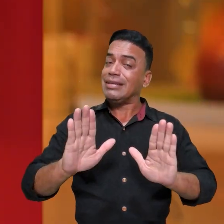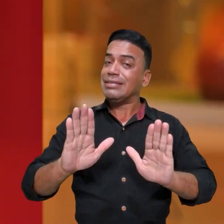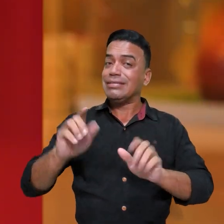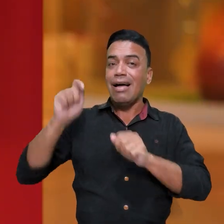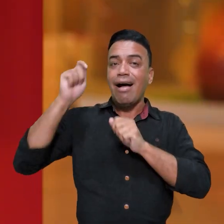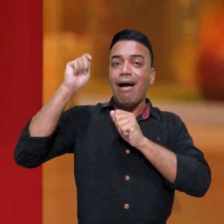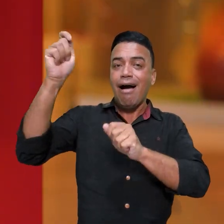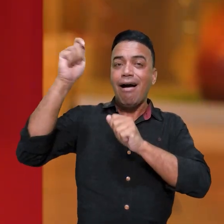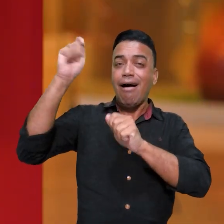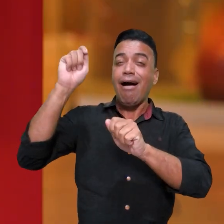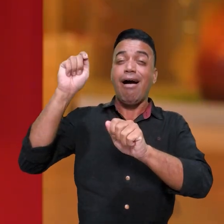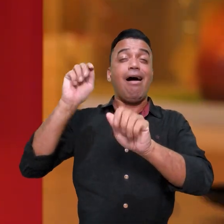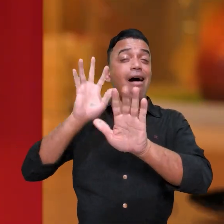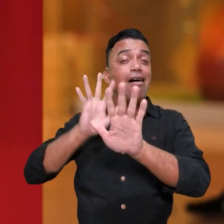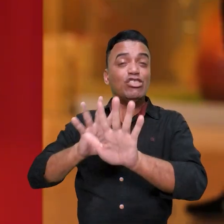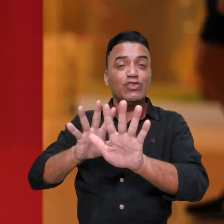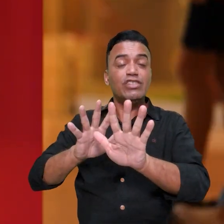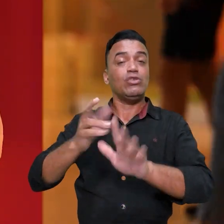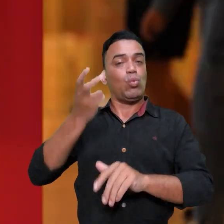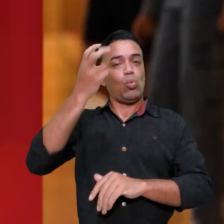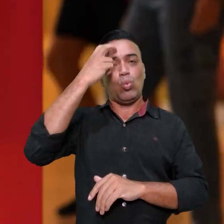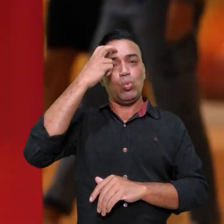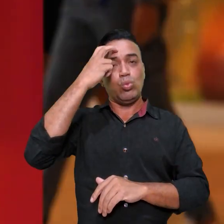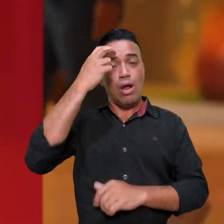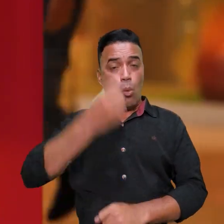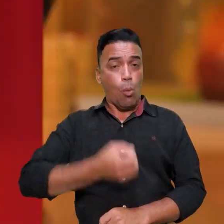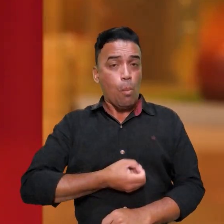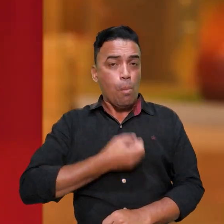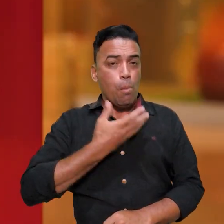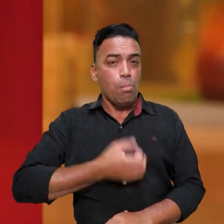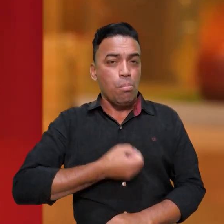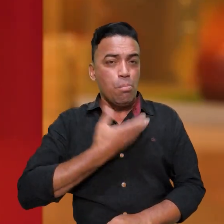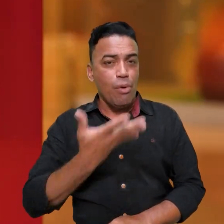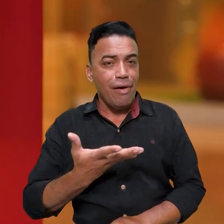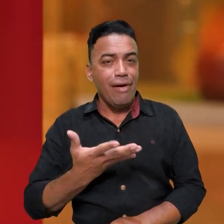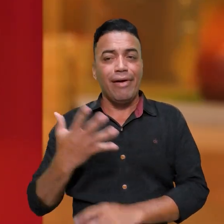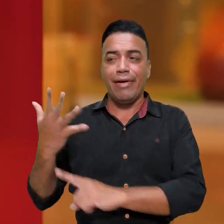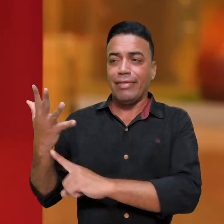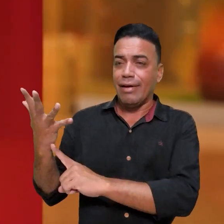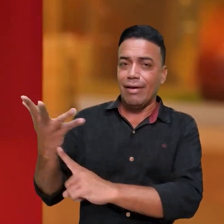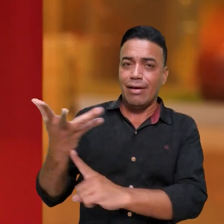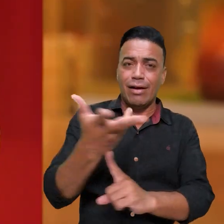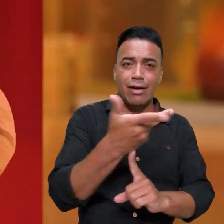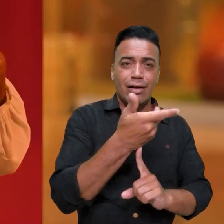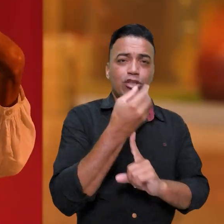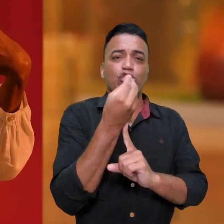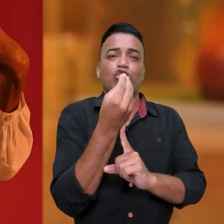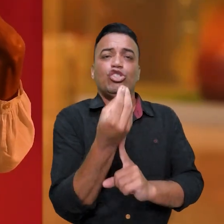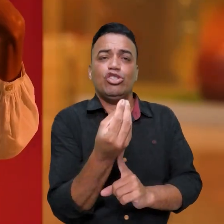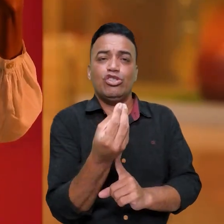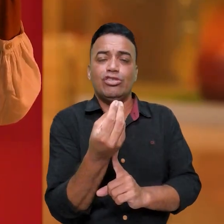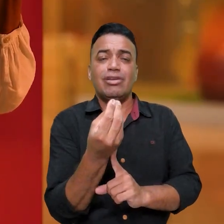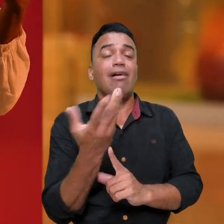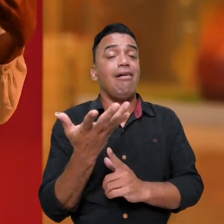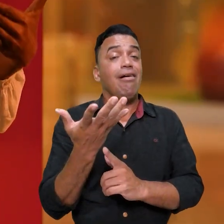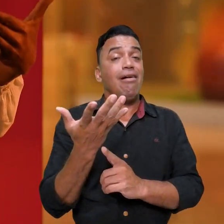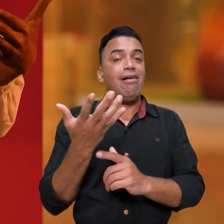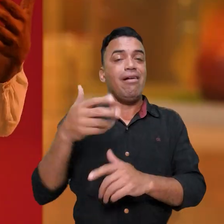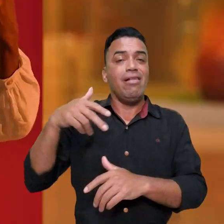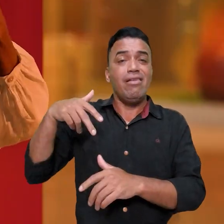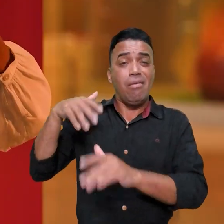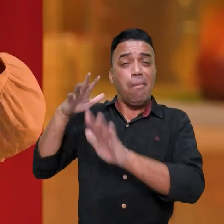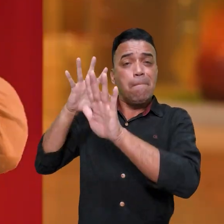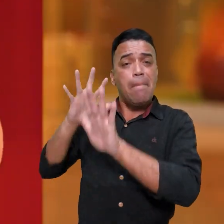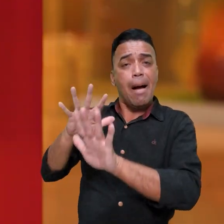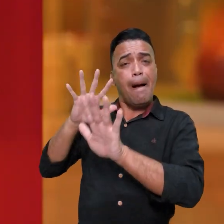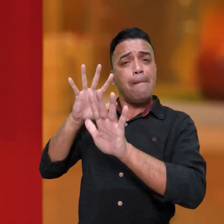ativista cultural, que é você, o poeta, o artista, ele está